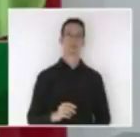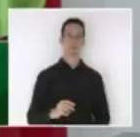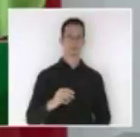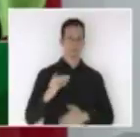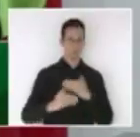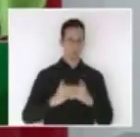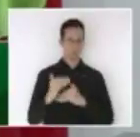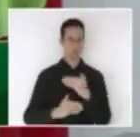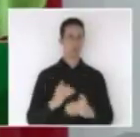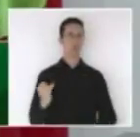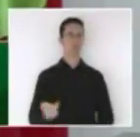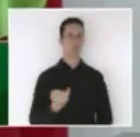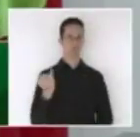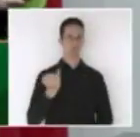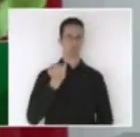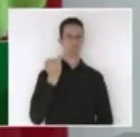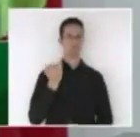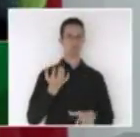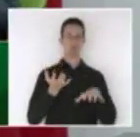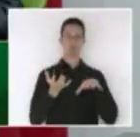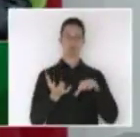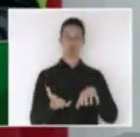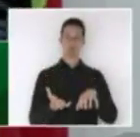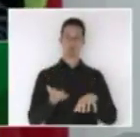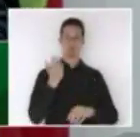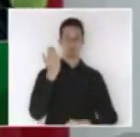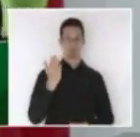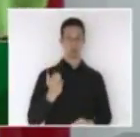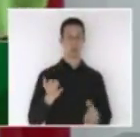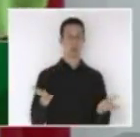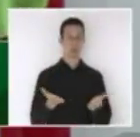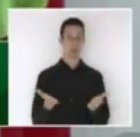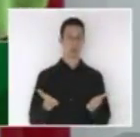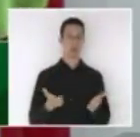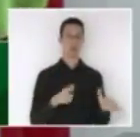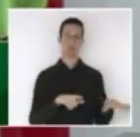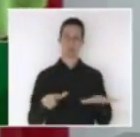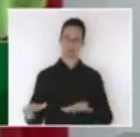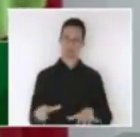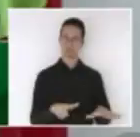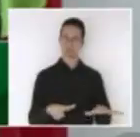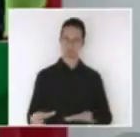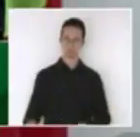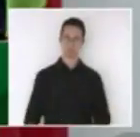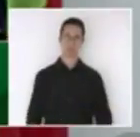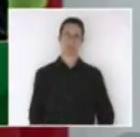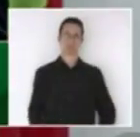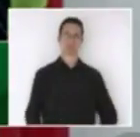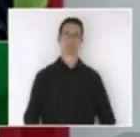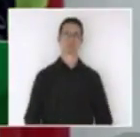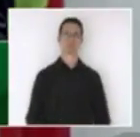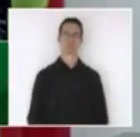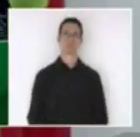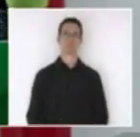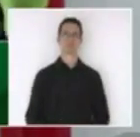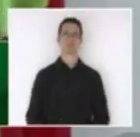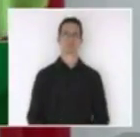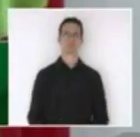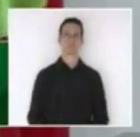importante que o Congresso Nacional deu agora nas últimas semanas. Em primeiro lugar, colocar que, do ponto de